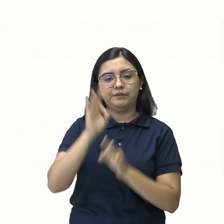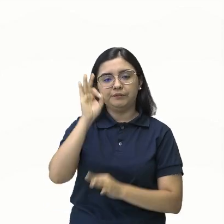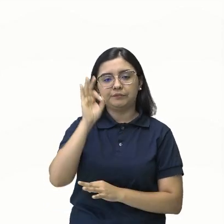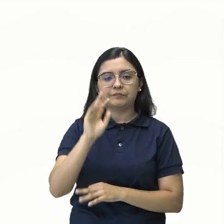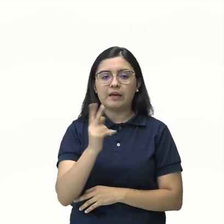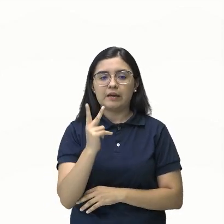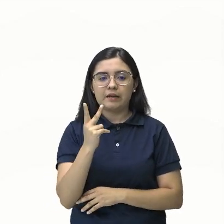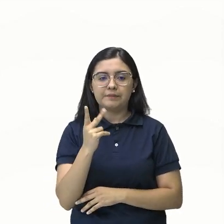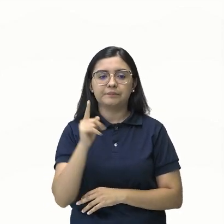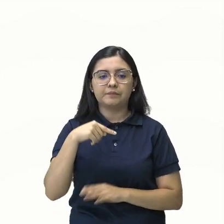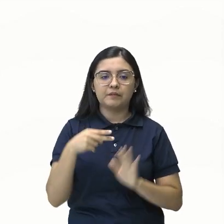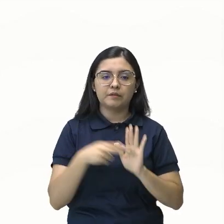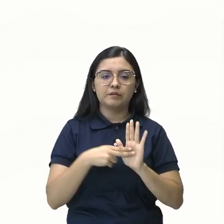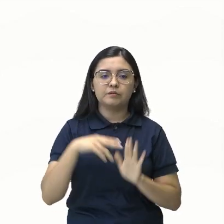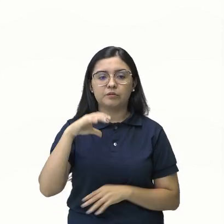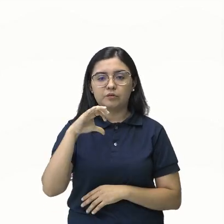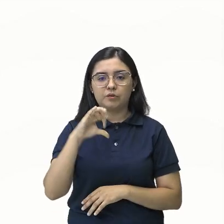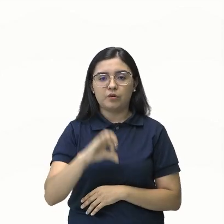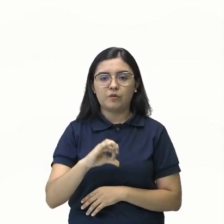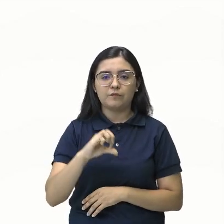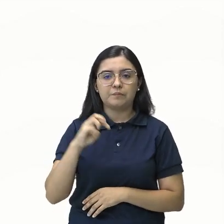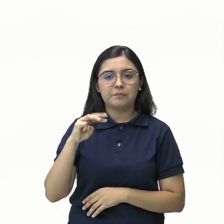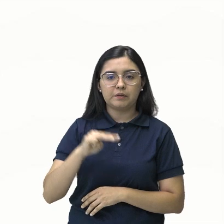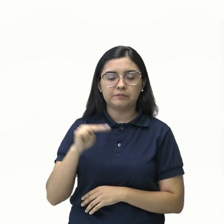H é 9 metros.